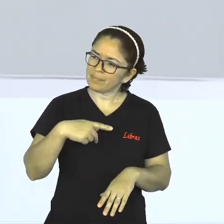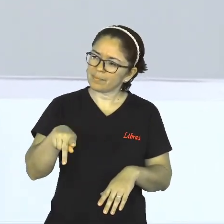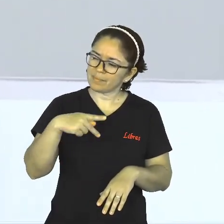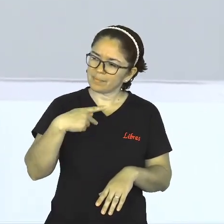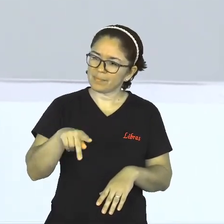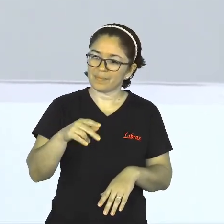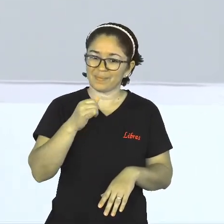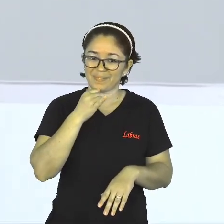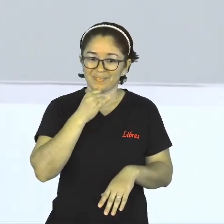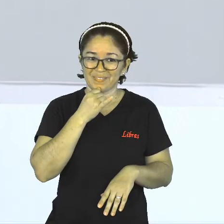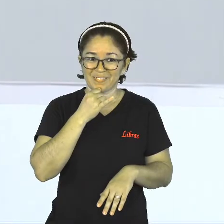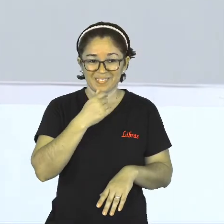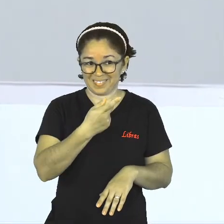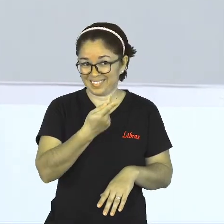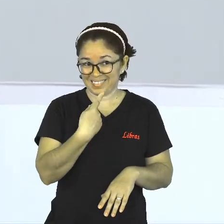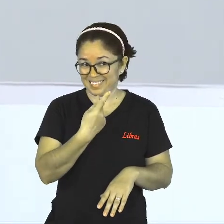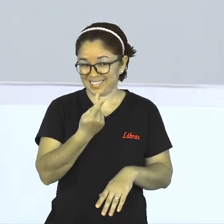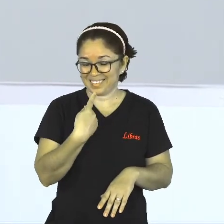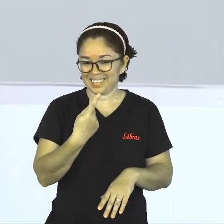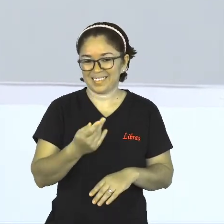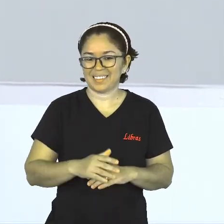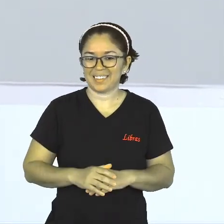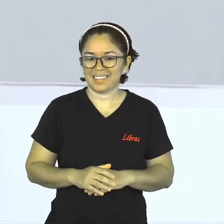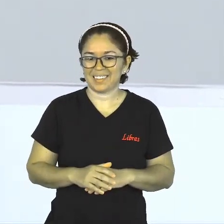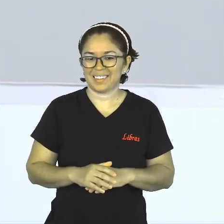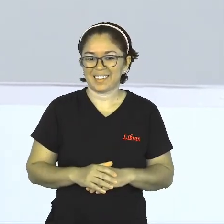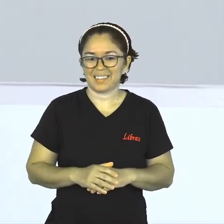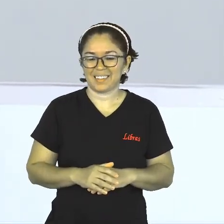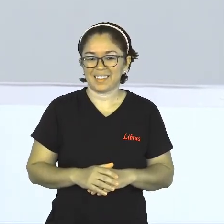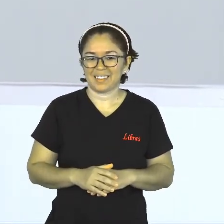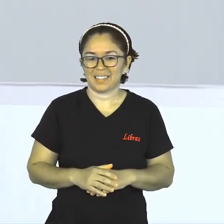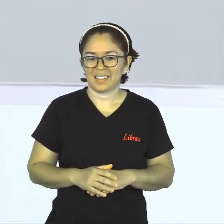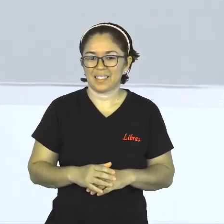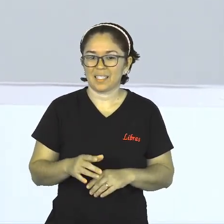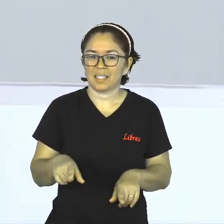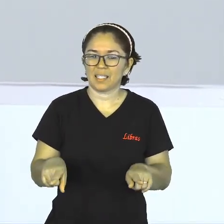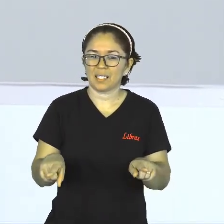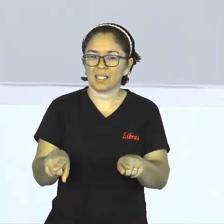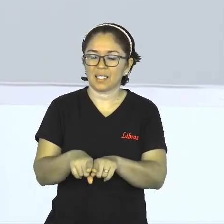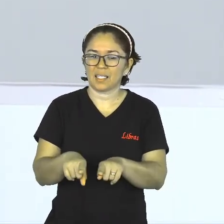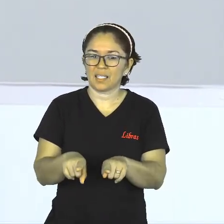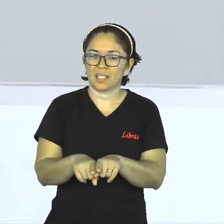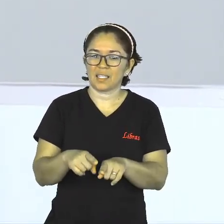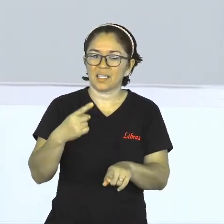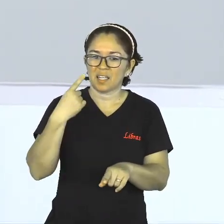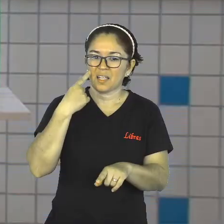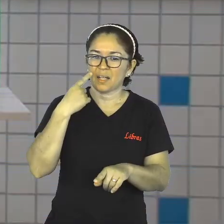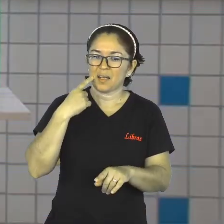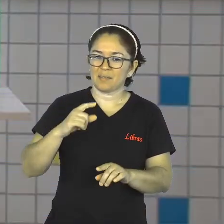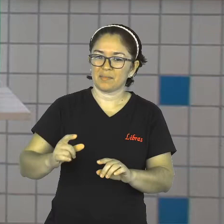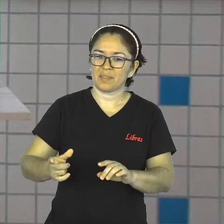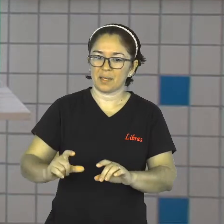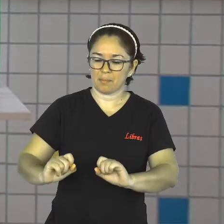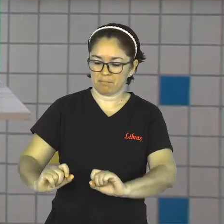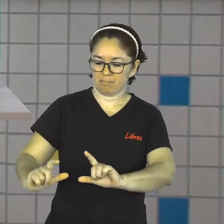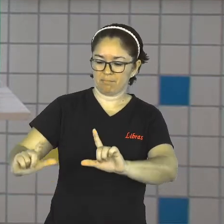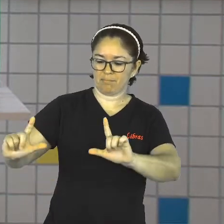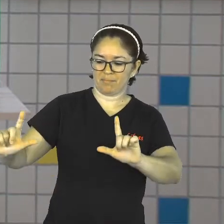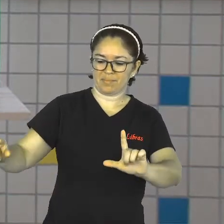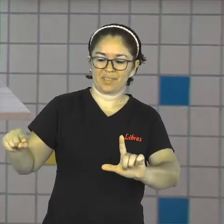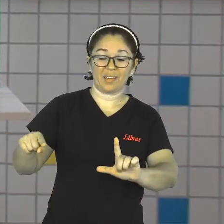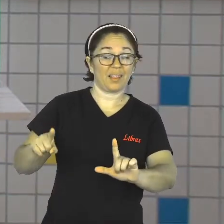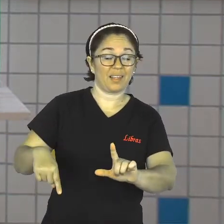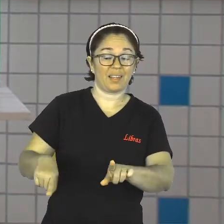a senhora também. Ah, e essa plaquinha aí com o nome da nossa aula de hoje? Essa,